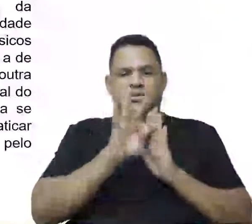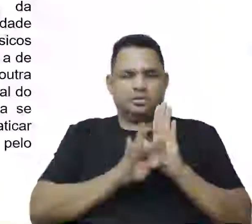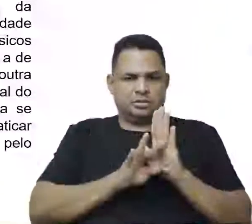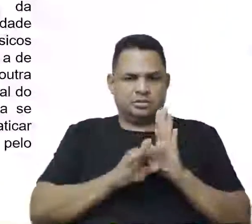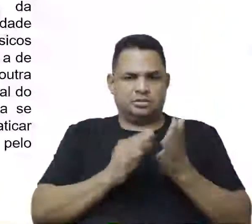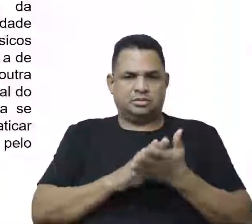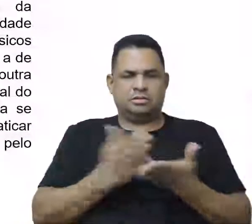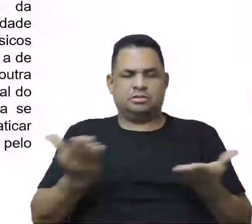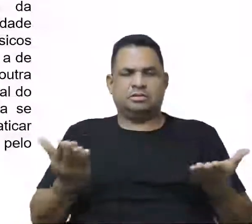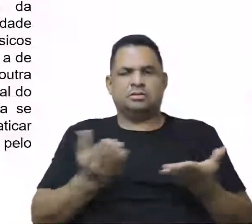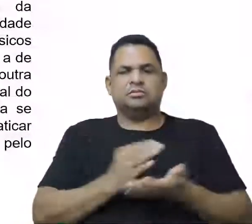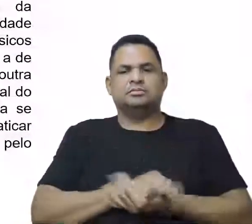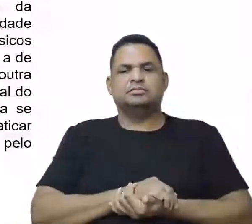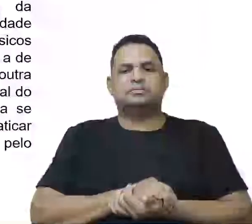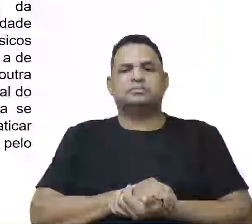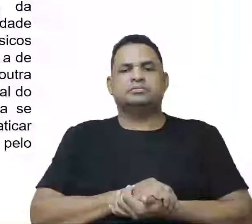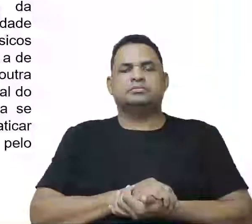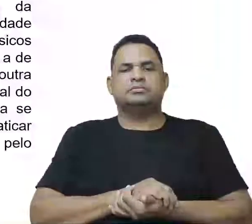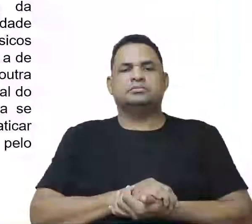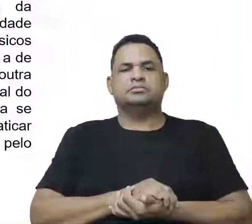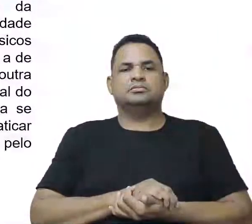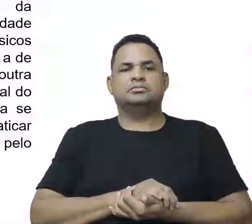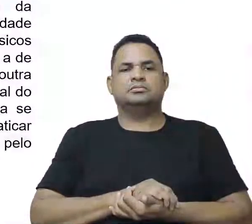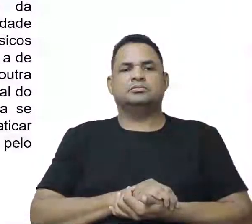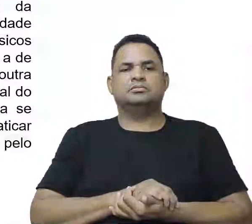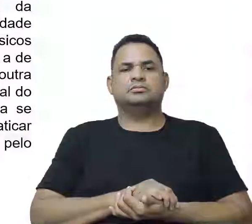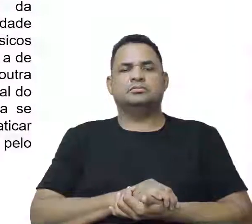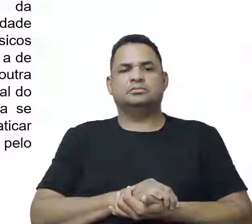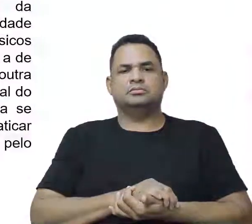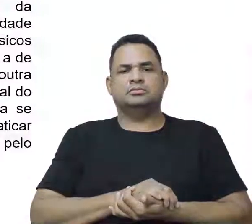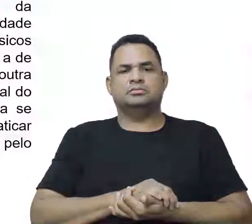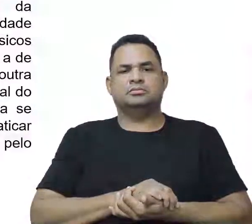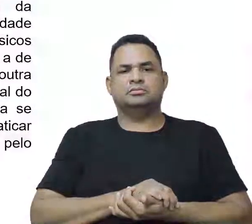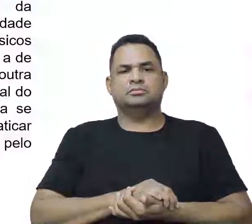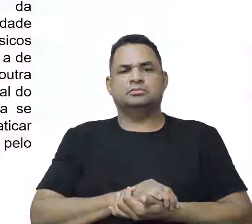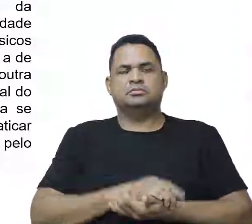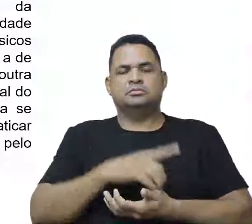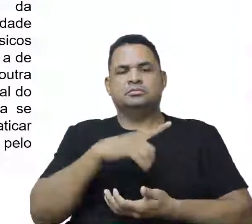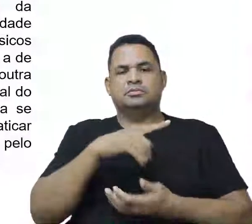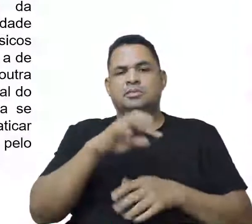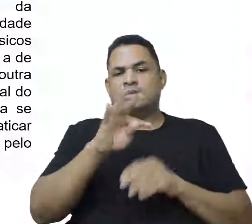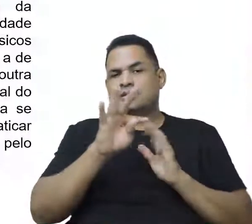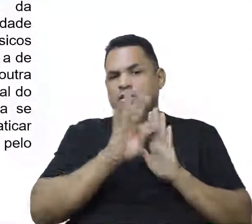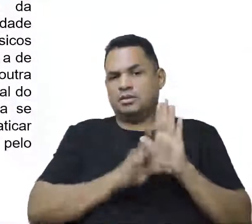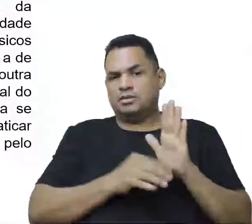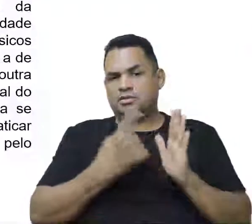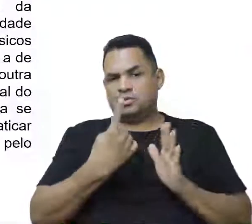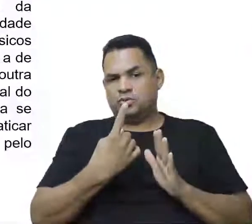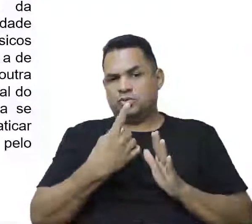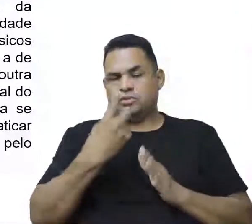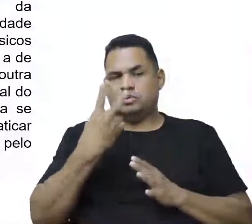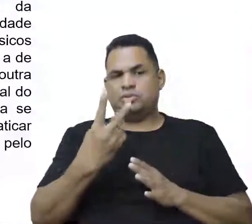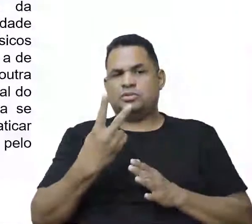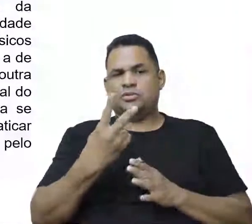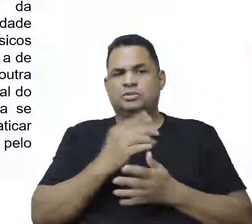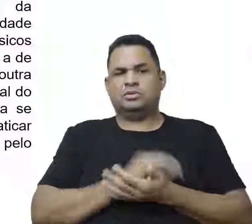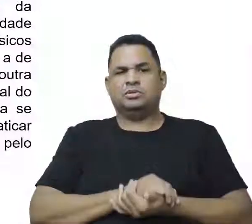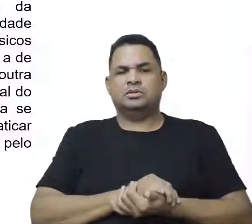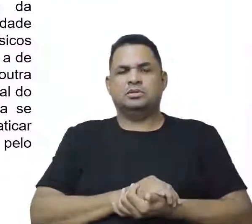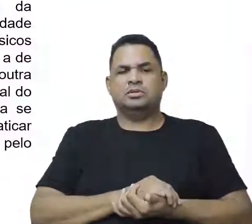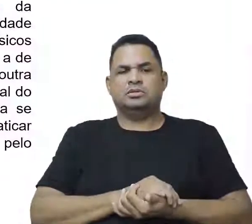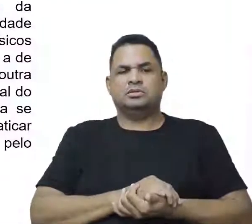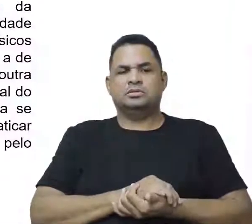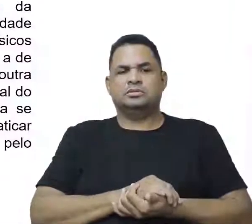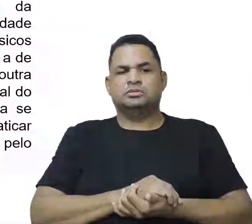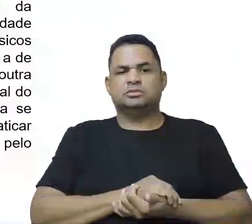formato diferente de questão, né? Então, é uma questão do Enem que ela traz um texto 1 e o texto 2. Sendo que o texto 1, ele é